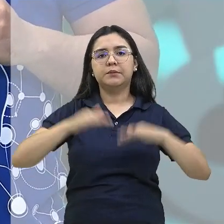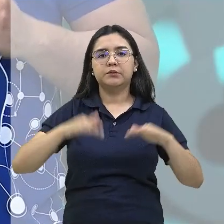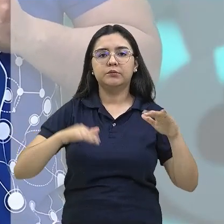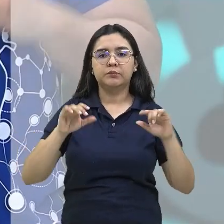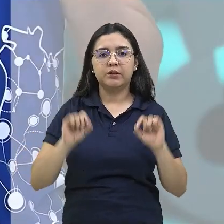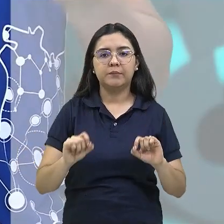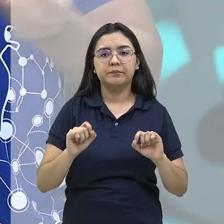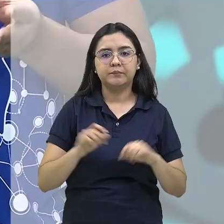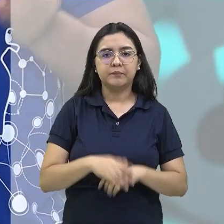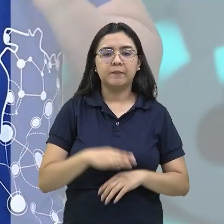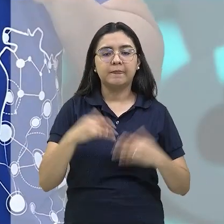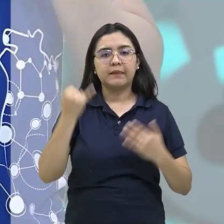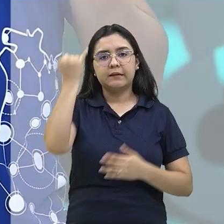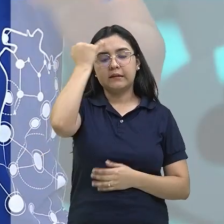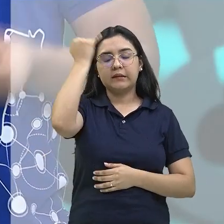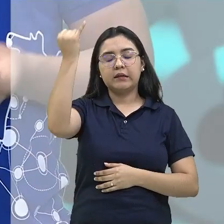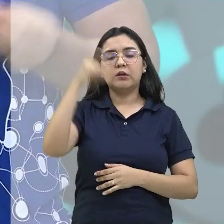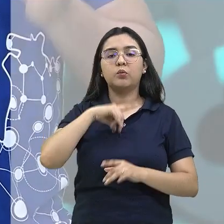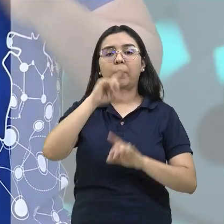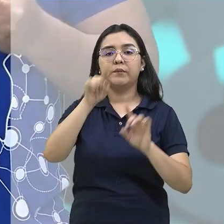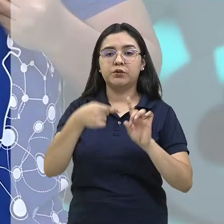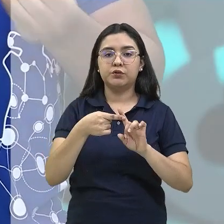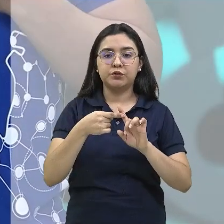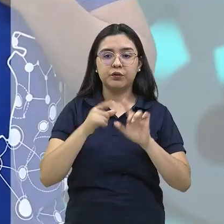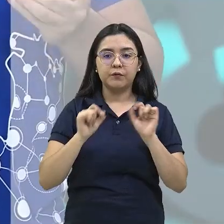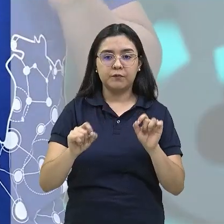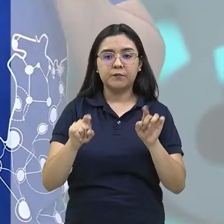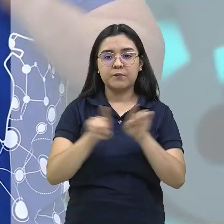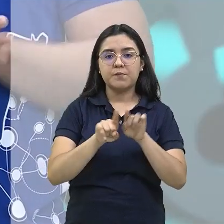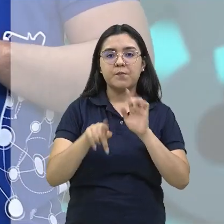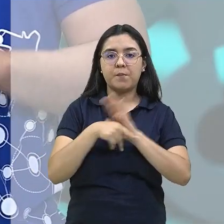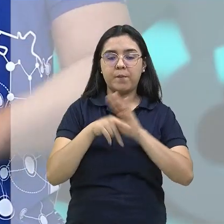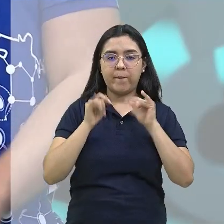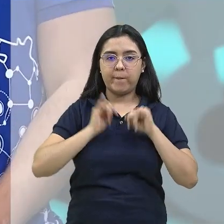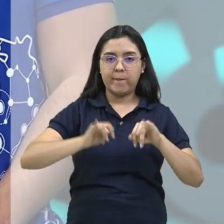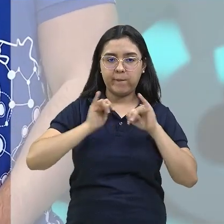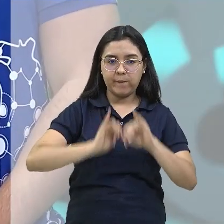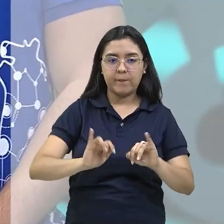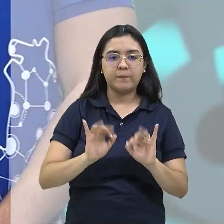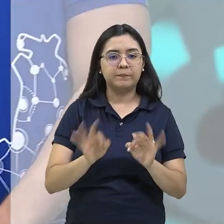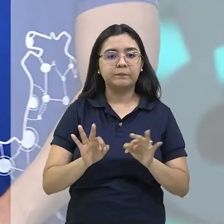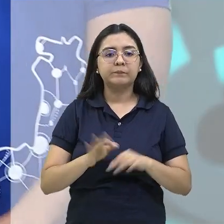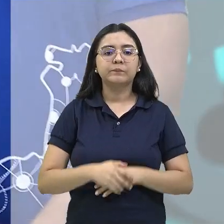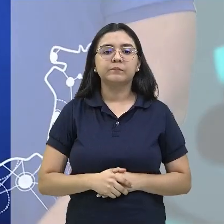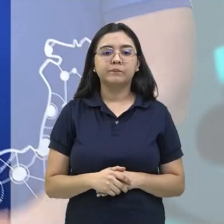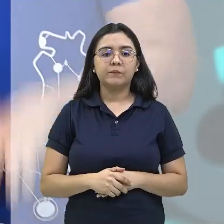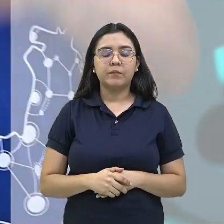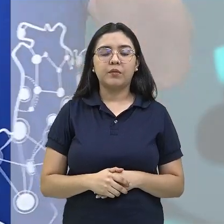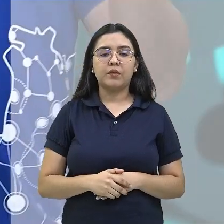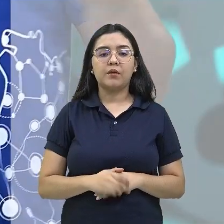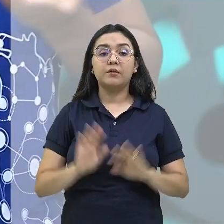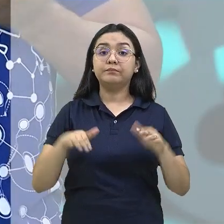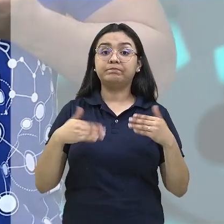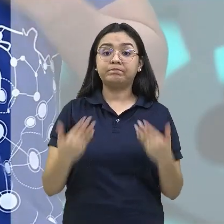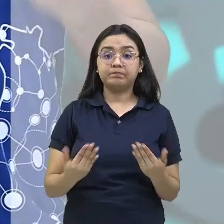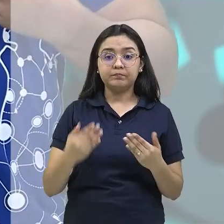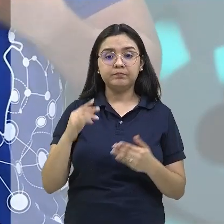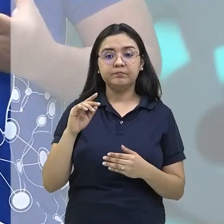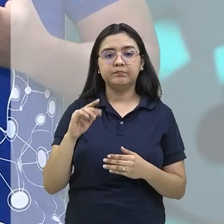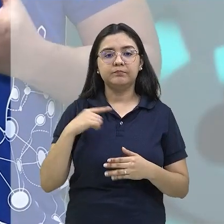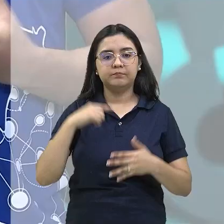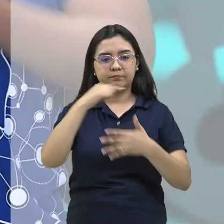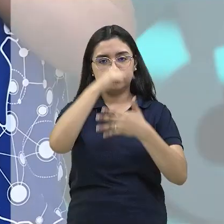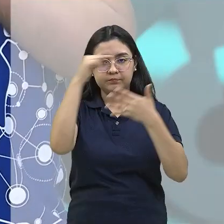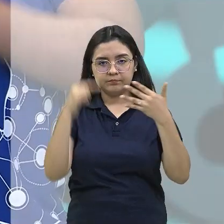aí da ideia, da finalidade que se quer alcançar com o texto, ok? Então, já vimos os elementos